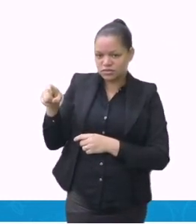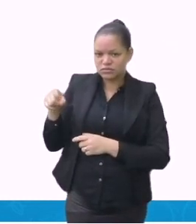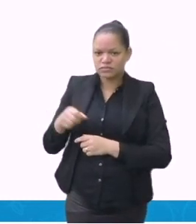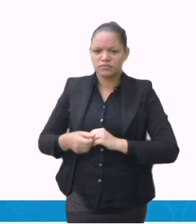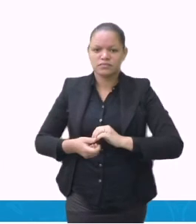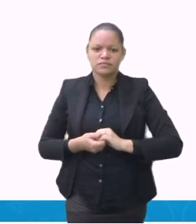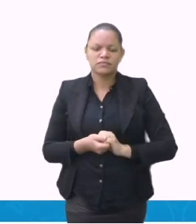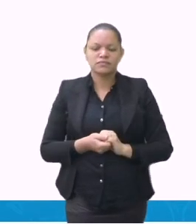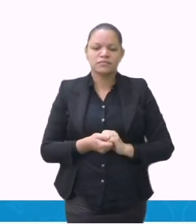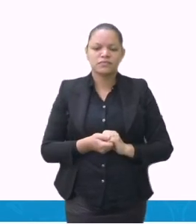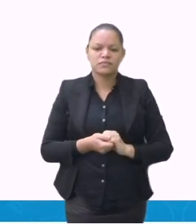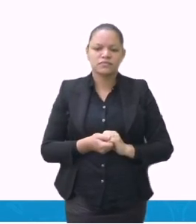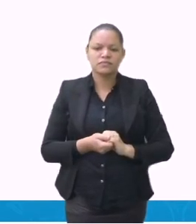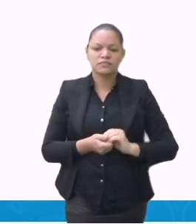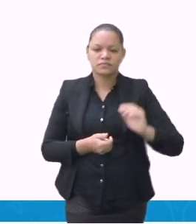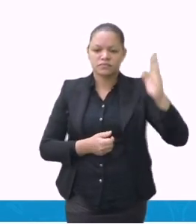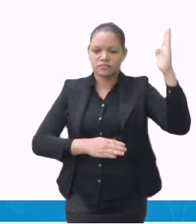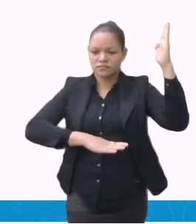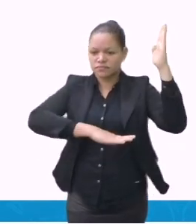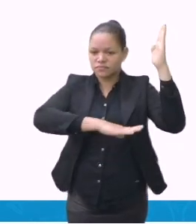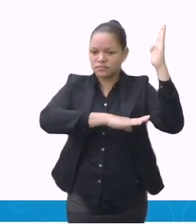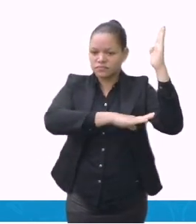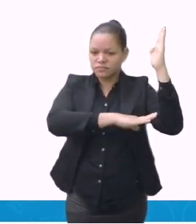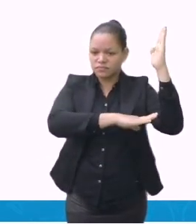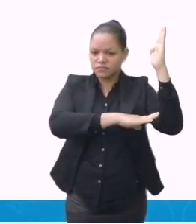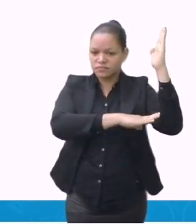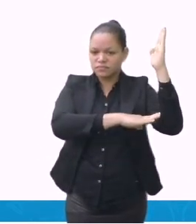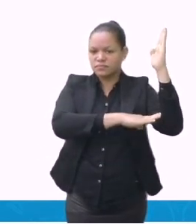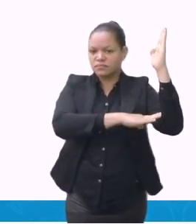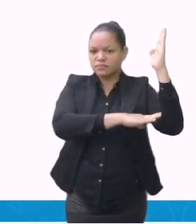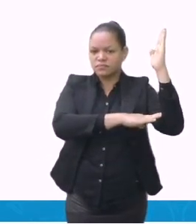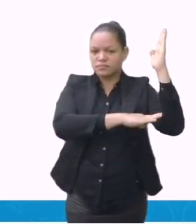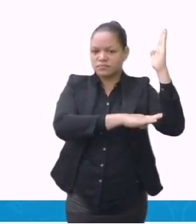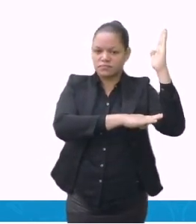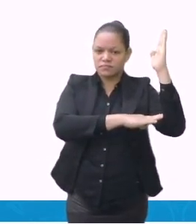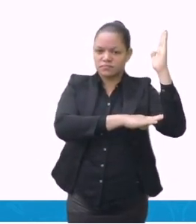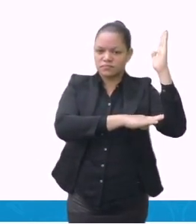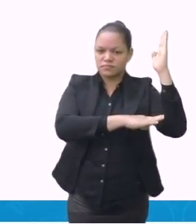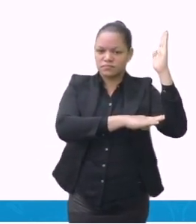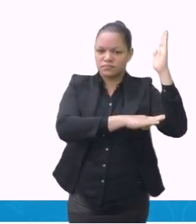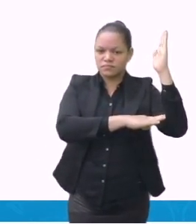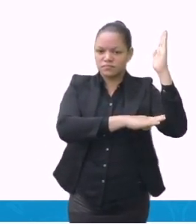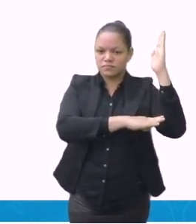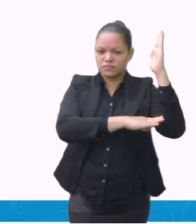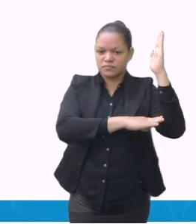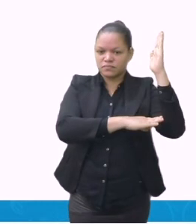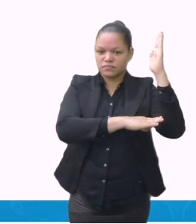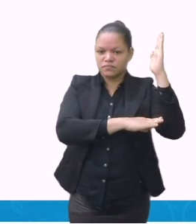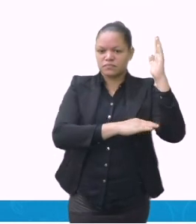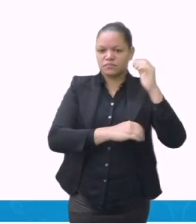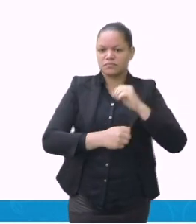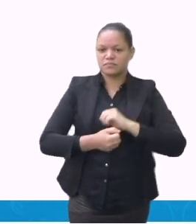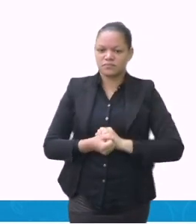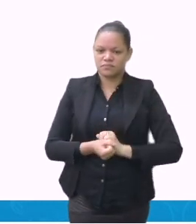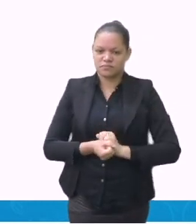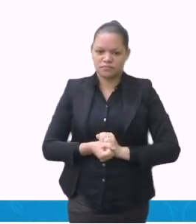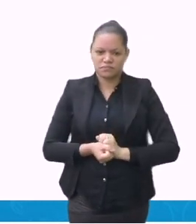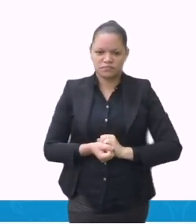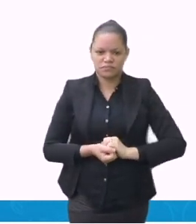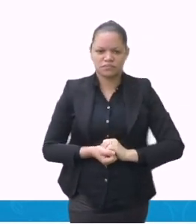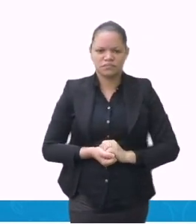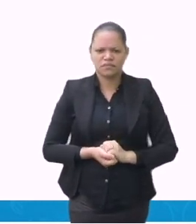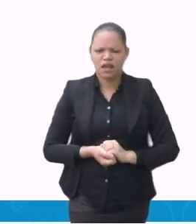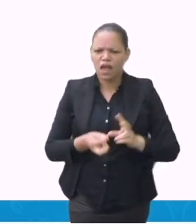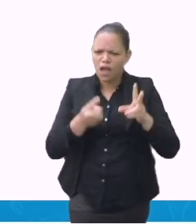o ponto de origem, o eixo horizontal e o eixo vertical.